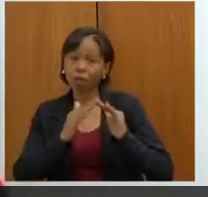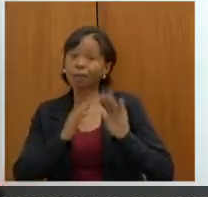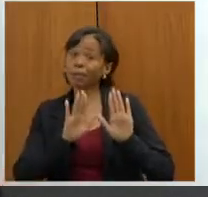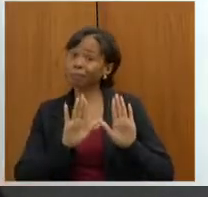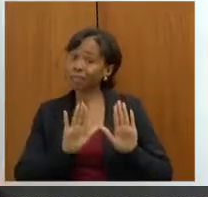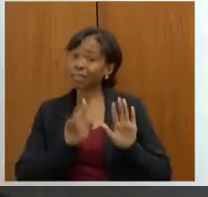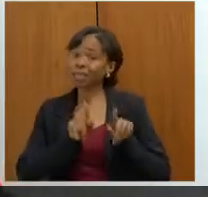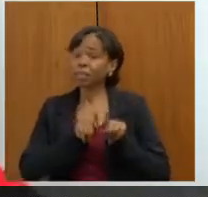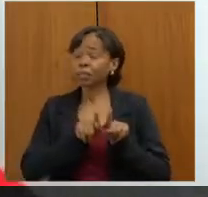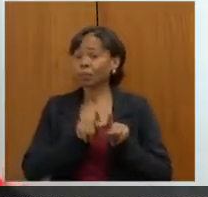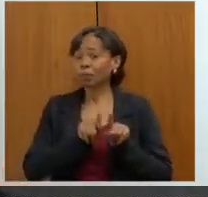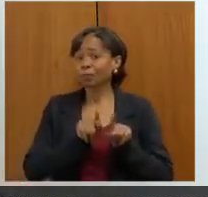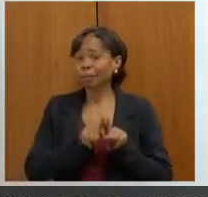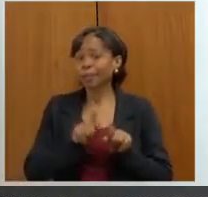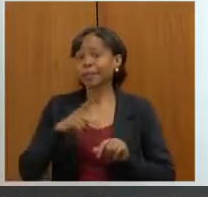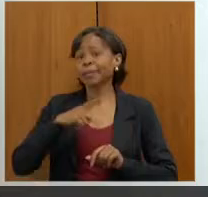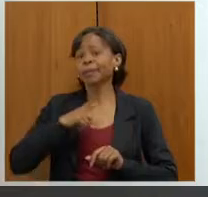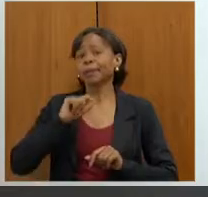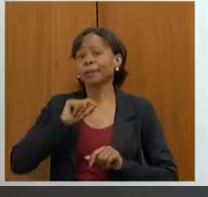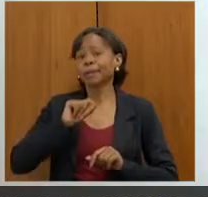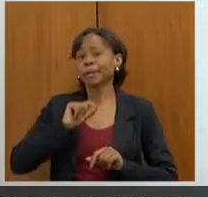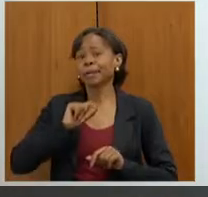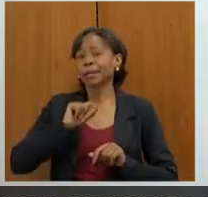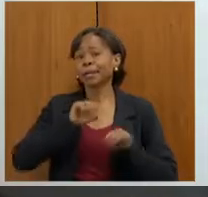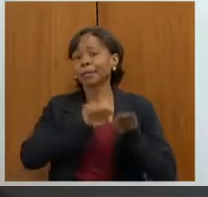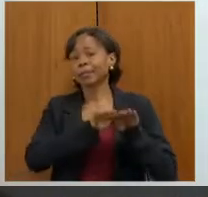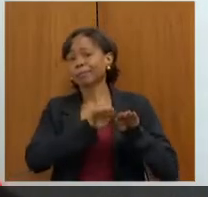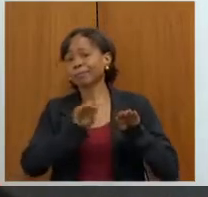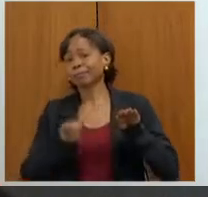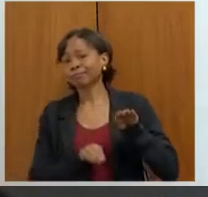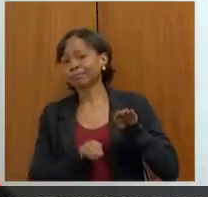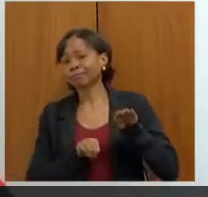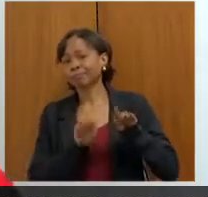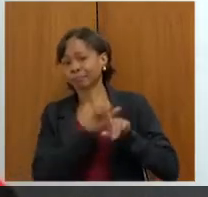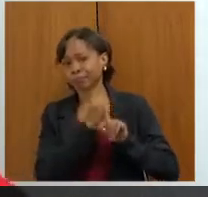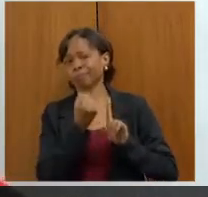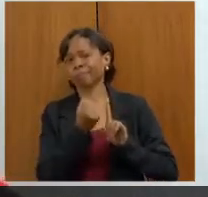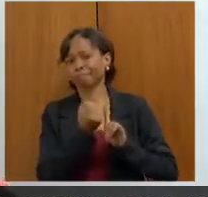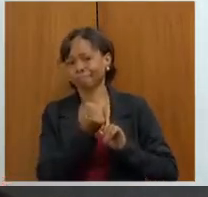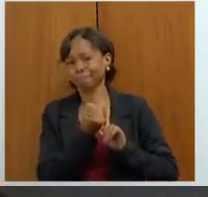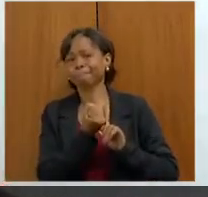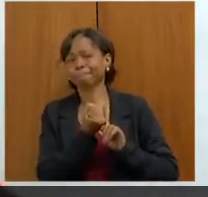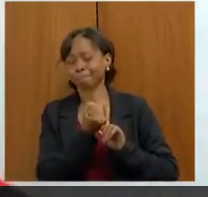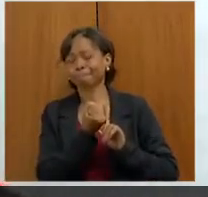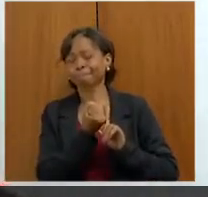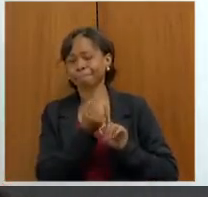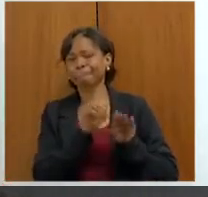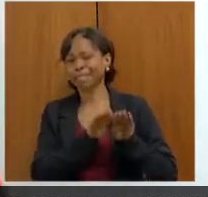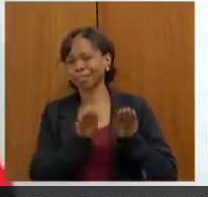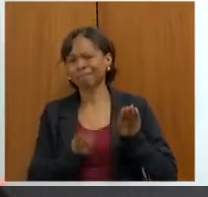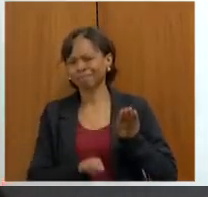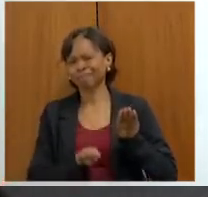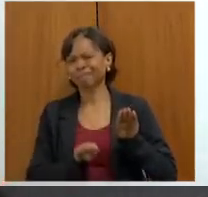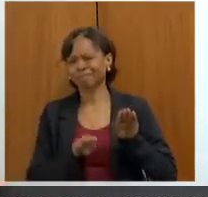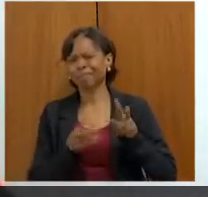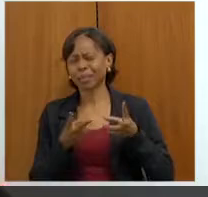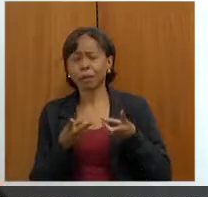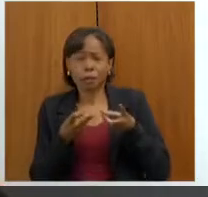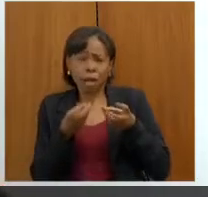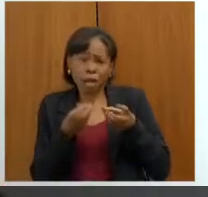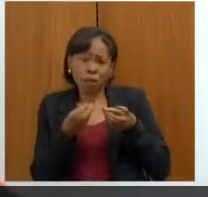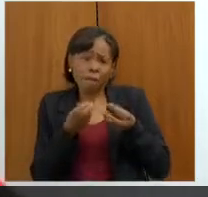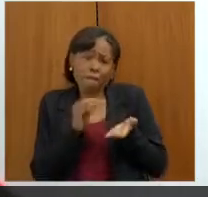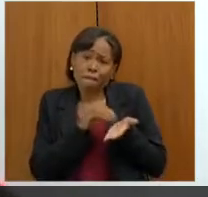ambiente onde a desigualdade social ela é bastante Nathan dá tempo e onde a gente também percebe a falta de oportunidade